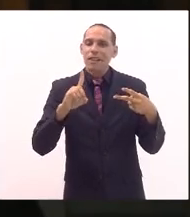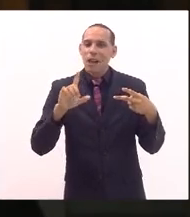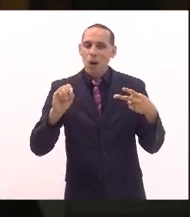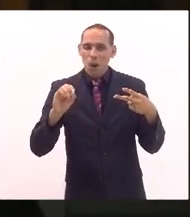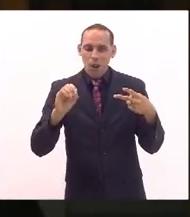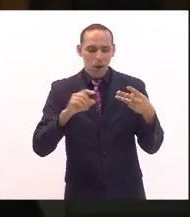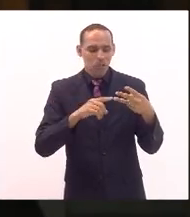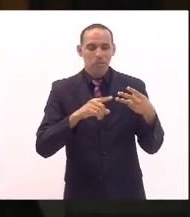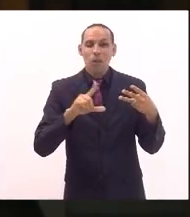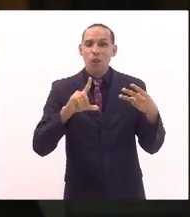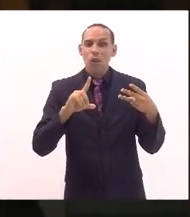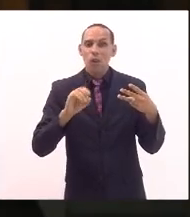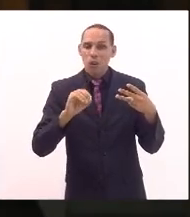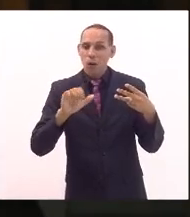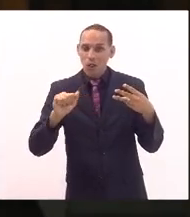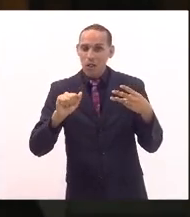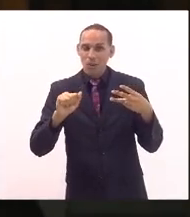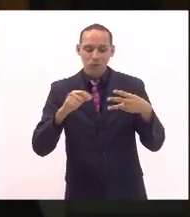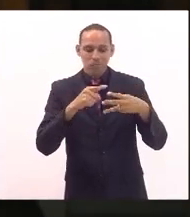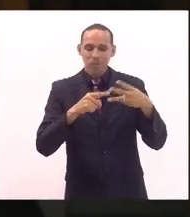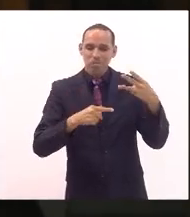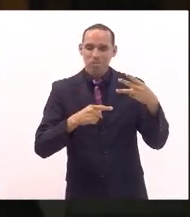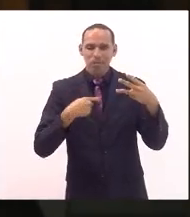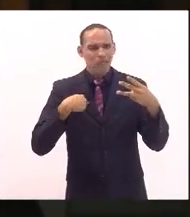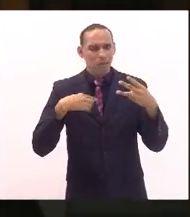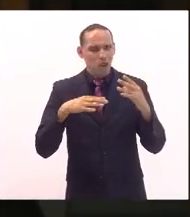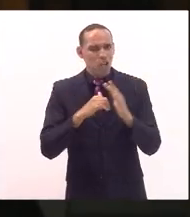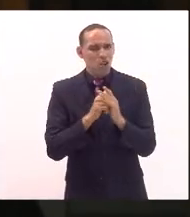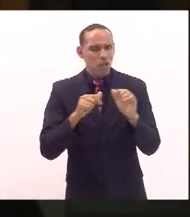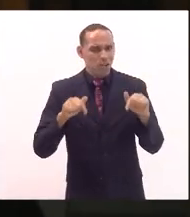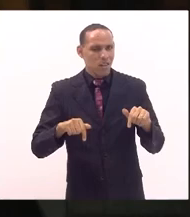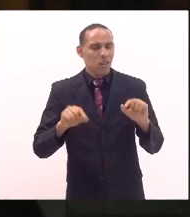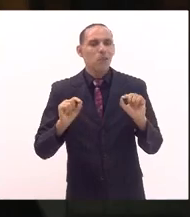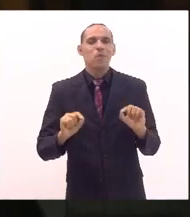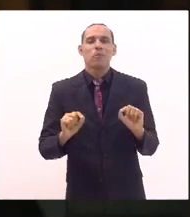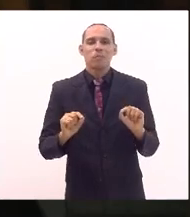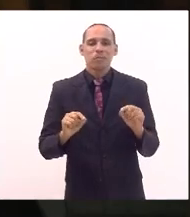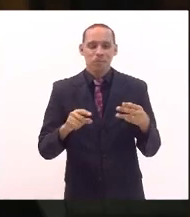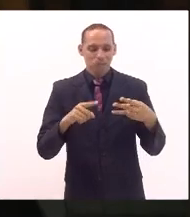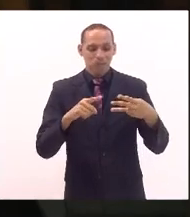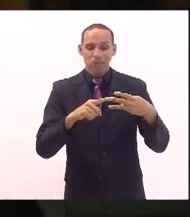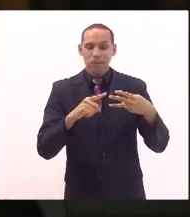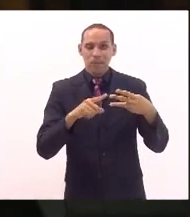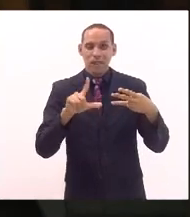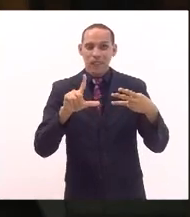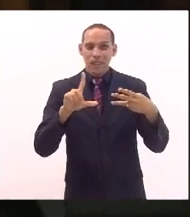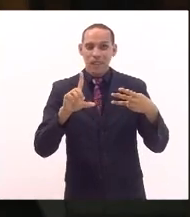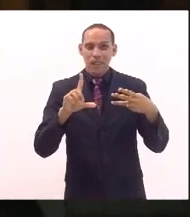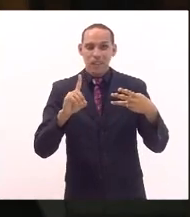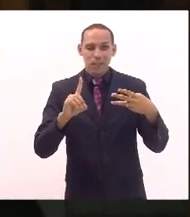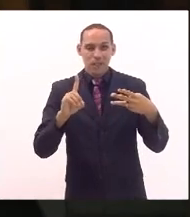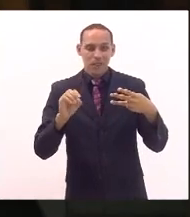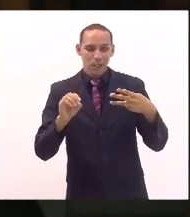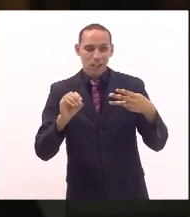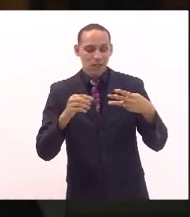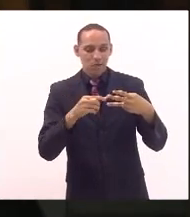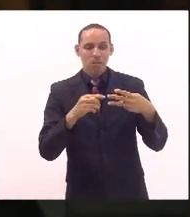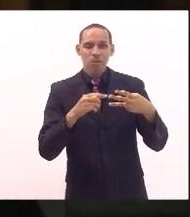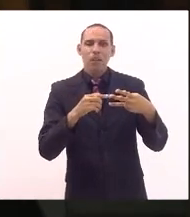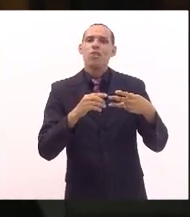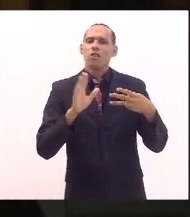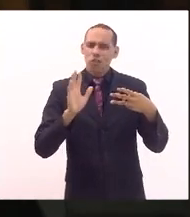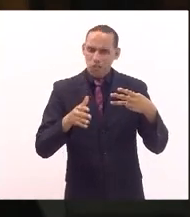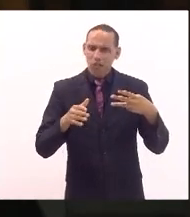Eloá aliás queria registrar Oi Kelly de ó já tá